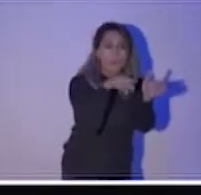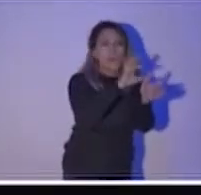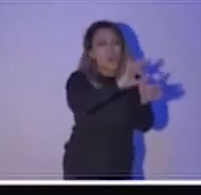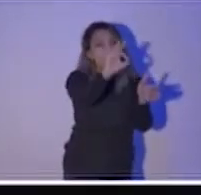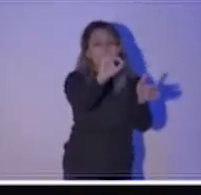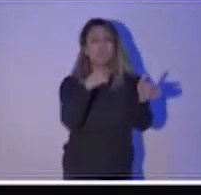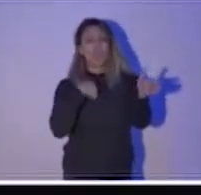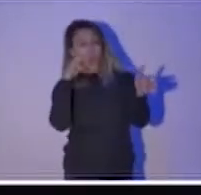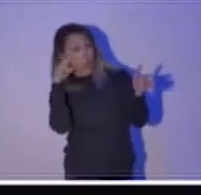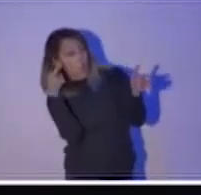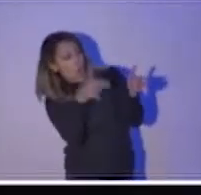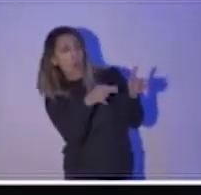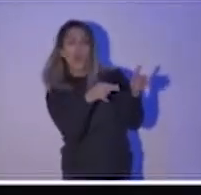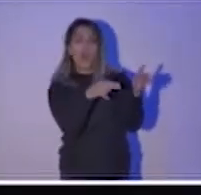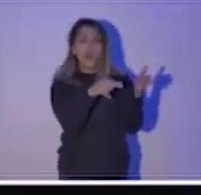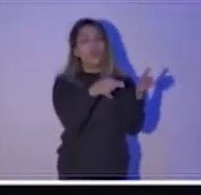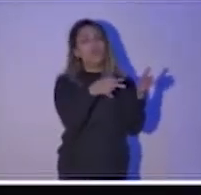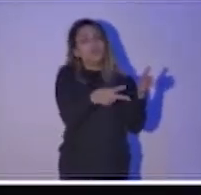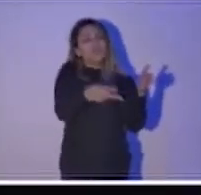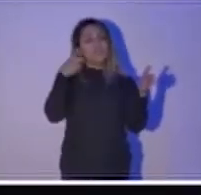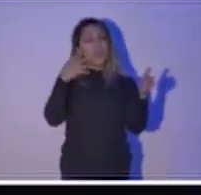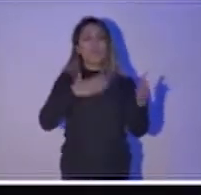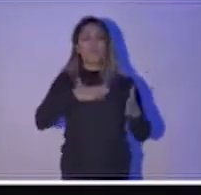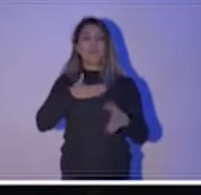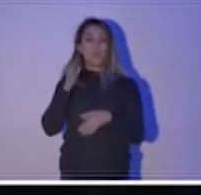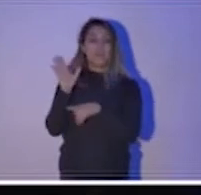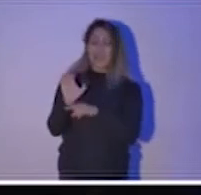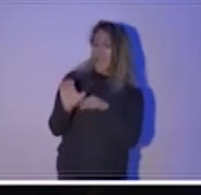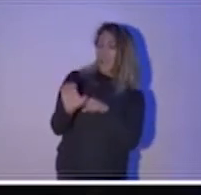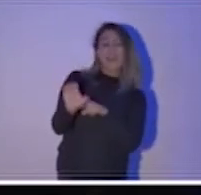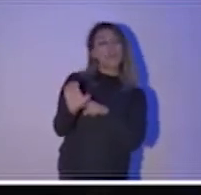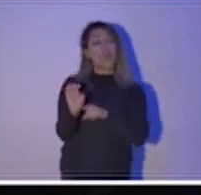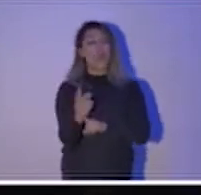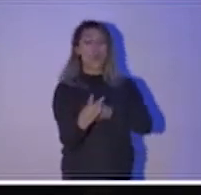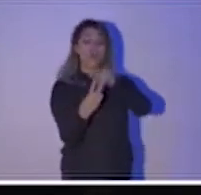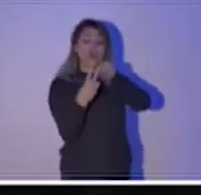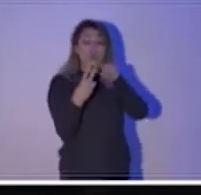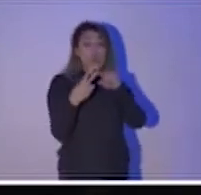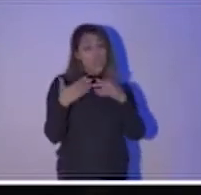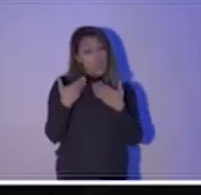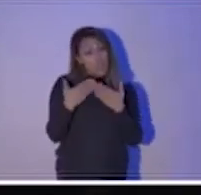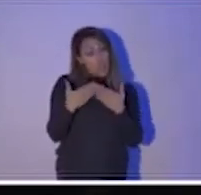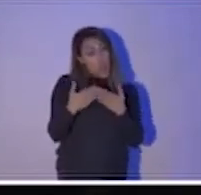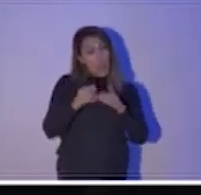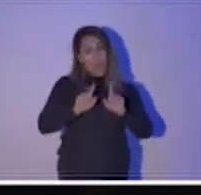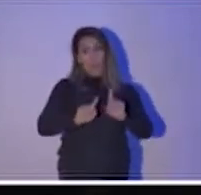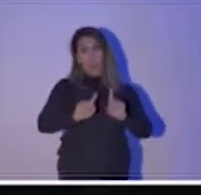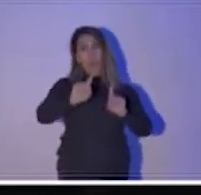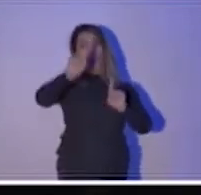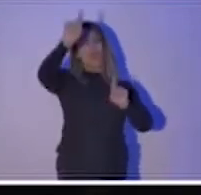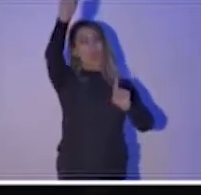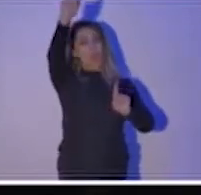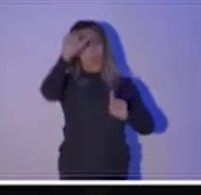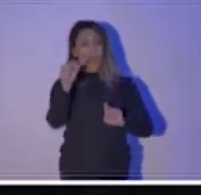posso sentar e dizer, puxa vida, meu estado tem duas escolas que estão se destacando.